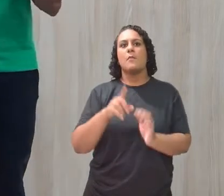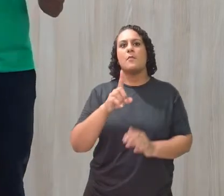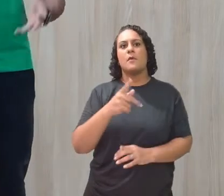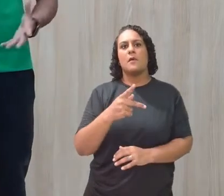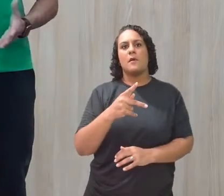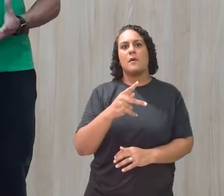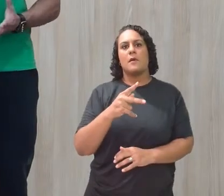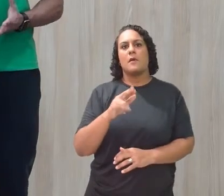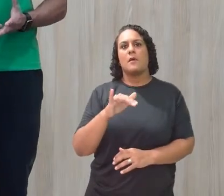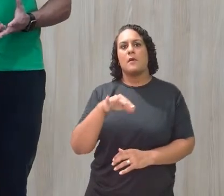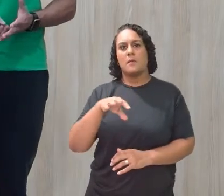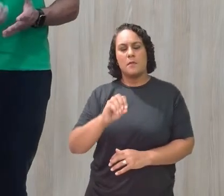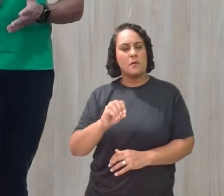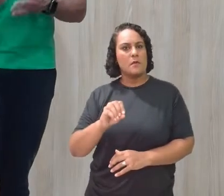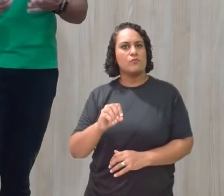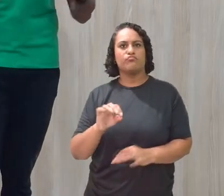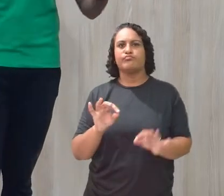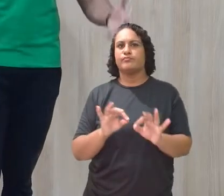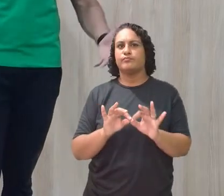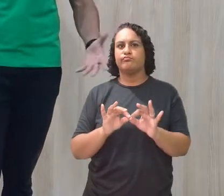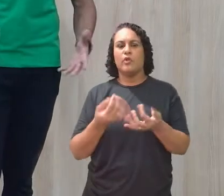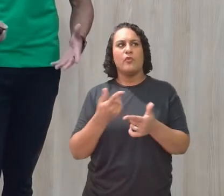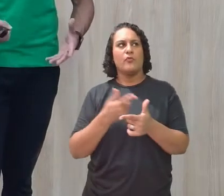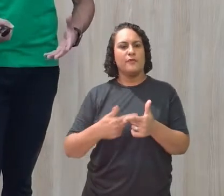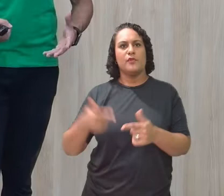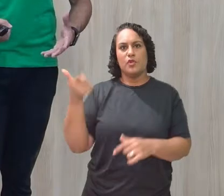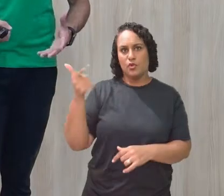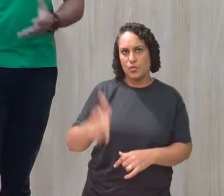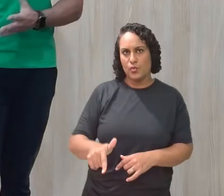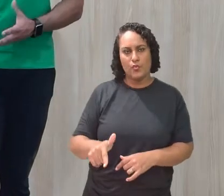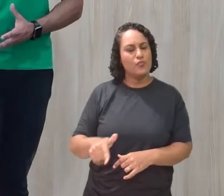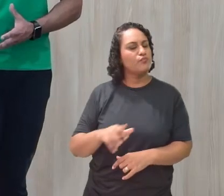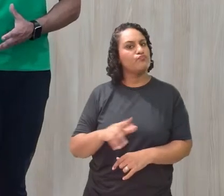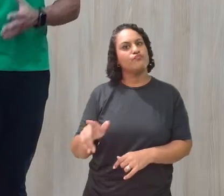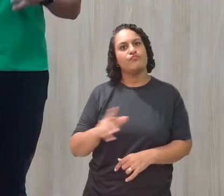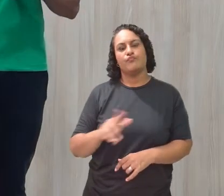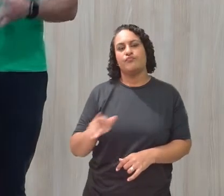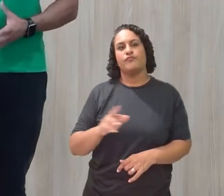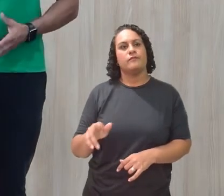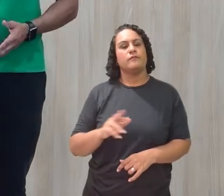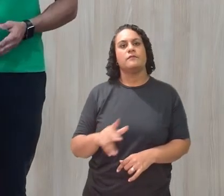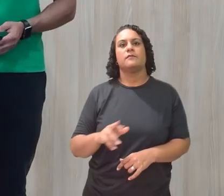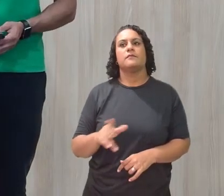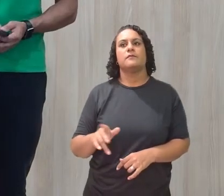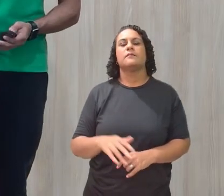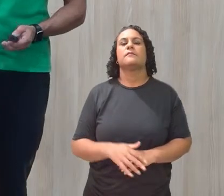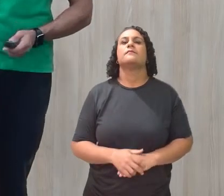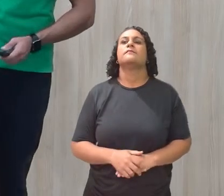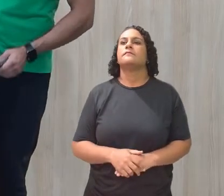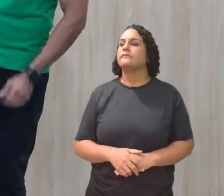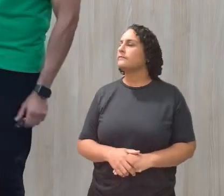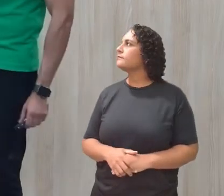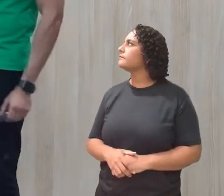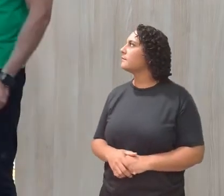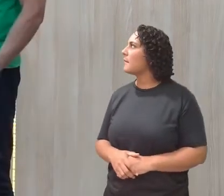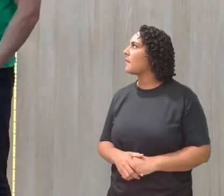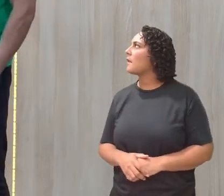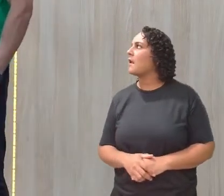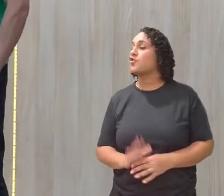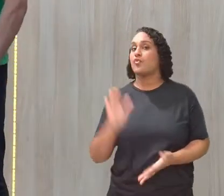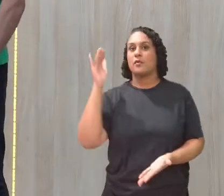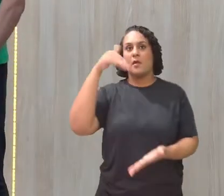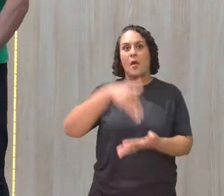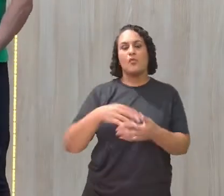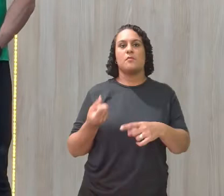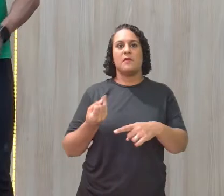dá para a gente simplificar e encontrar uma outra fração equivalente irredutível, certo? A gente já chegou na forma irredutível